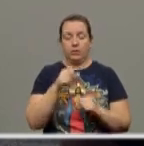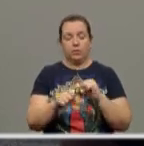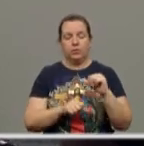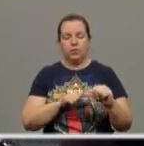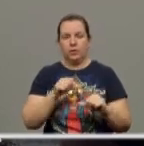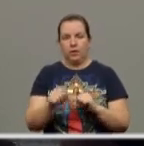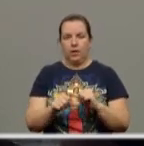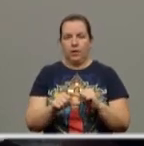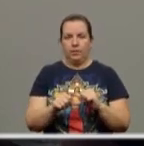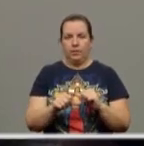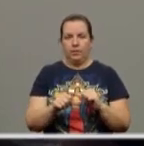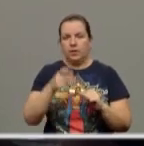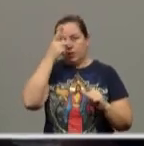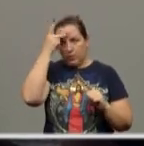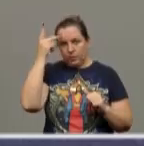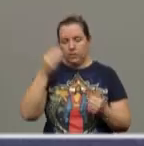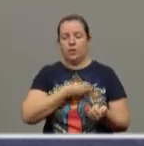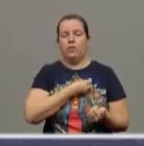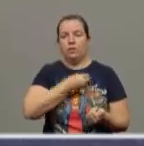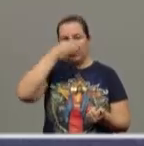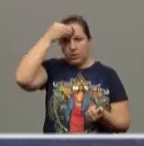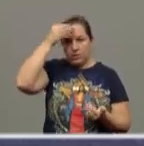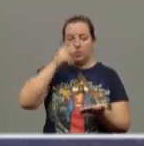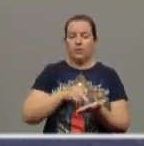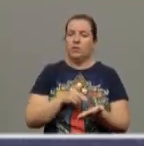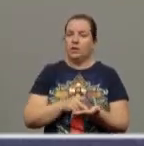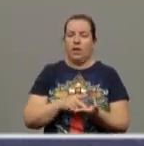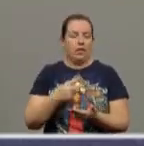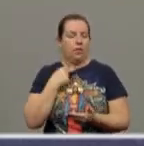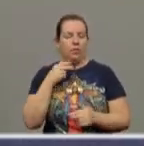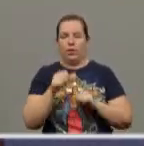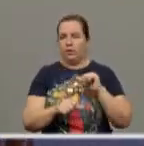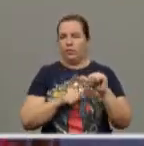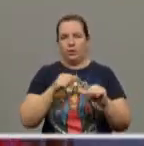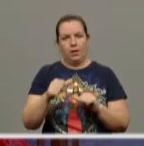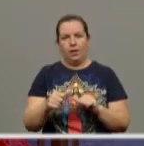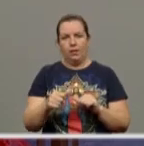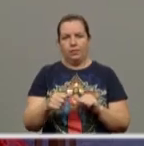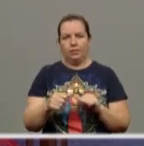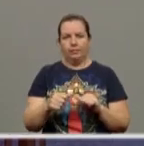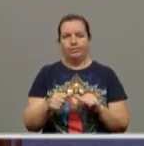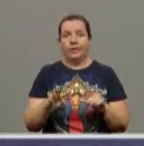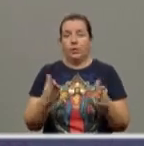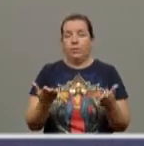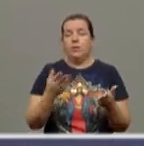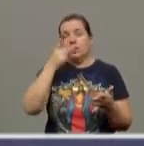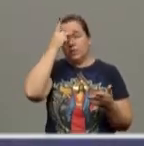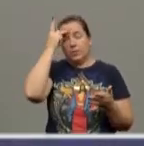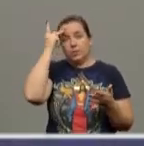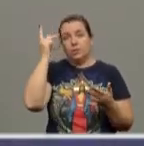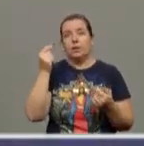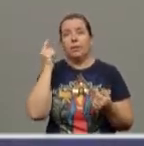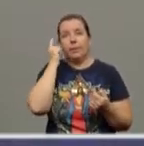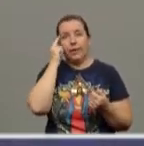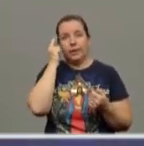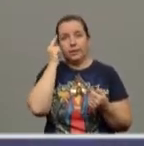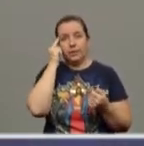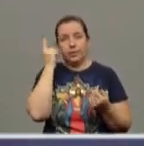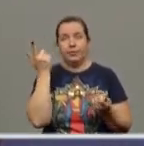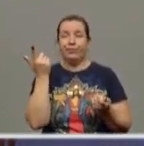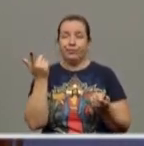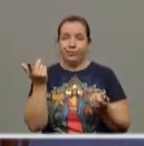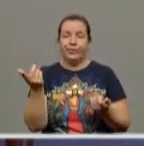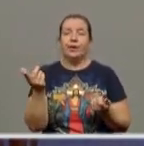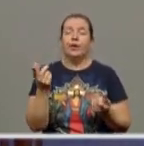batismo, de verdade, isso nunca mudou. Então, para aqueles que estão, né, aqueles que acham que